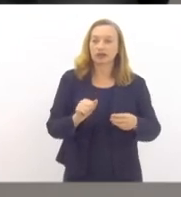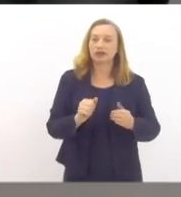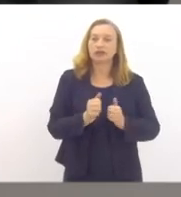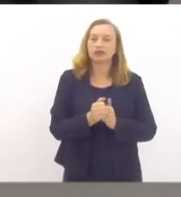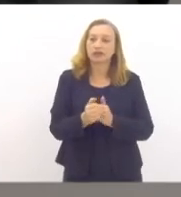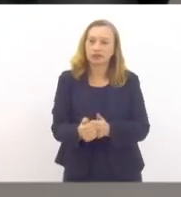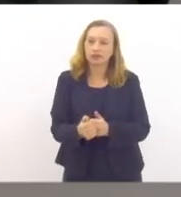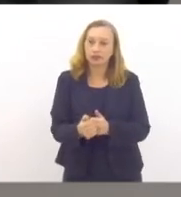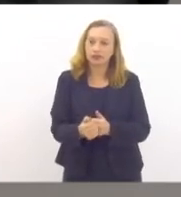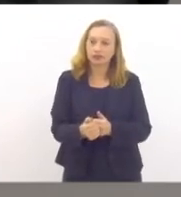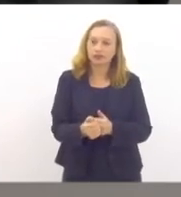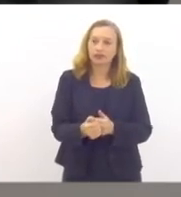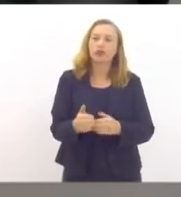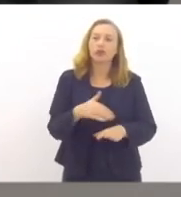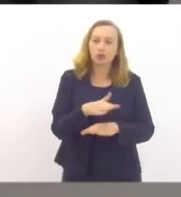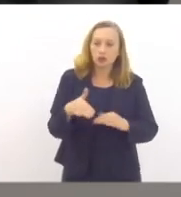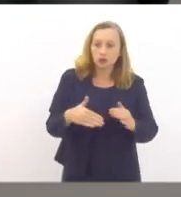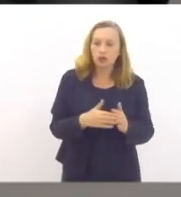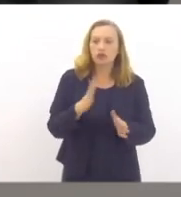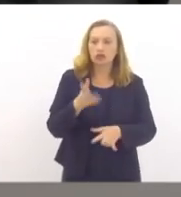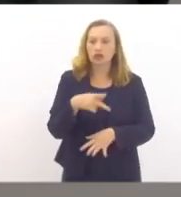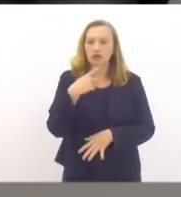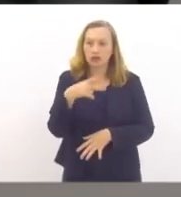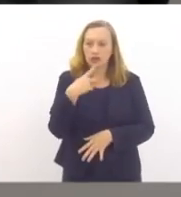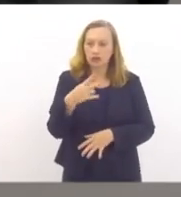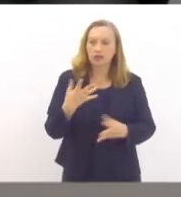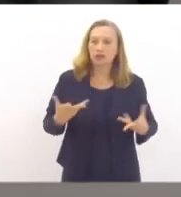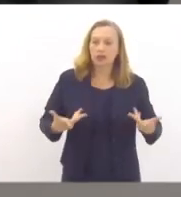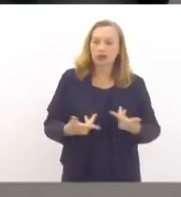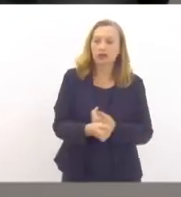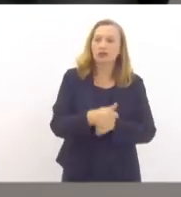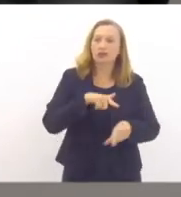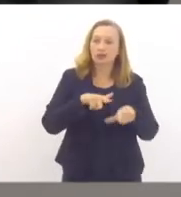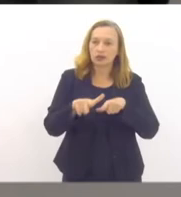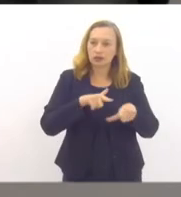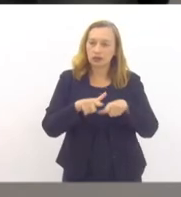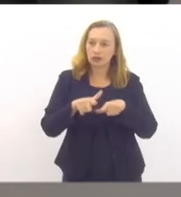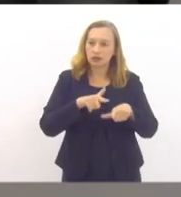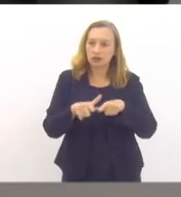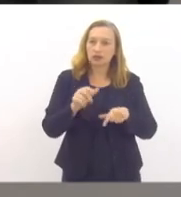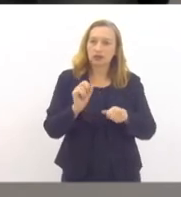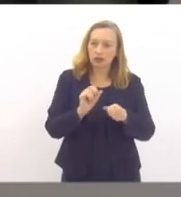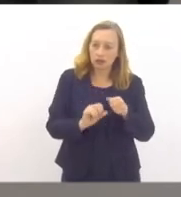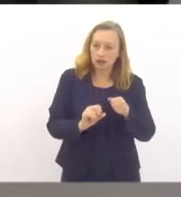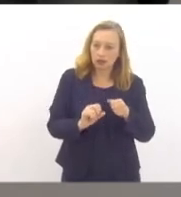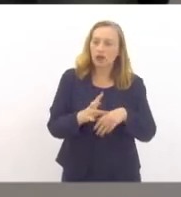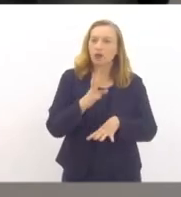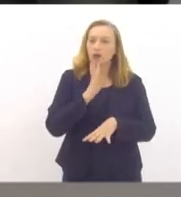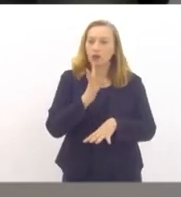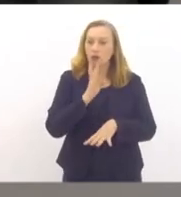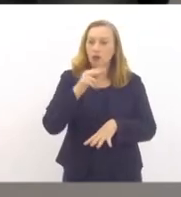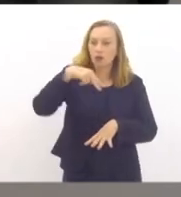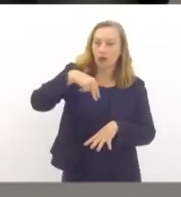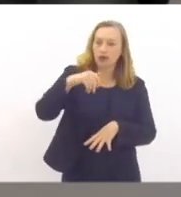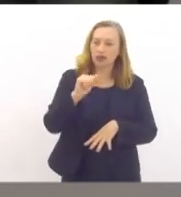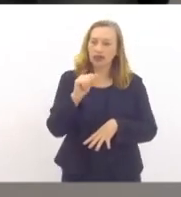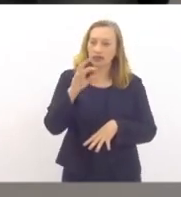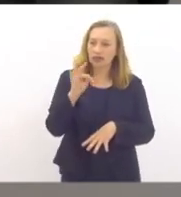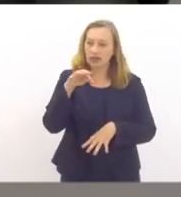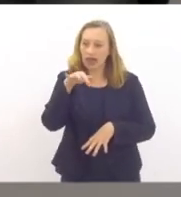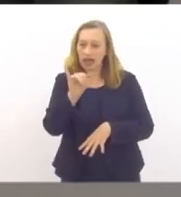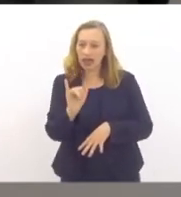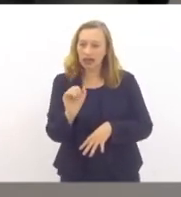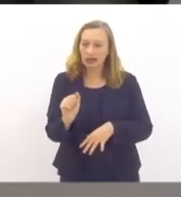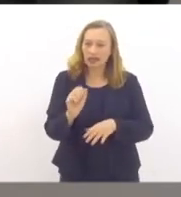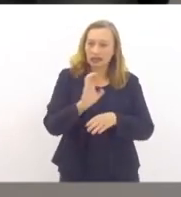reconduzi-la, como todo mundo aqui já falou, pelo excelente trabalho que ela realizou. Conheço Natália desde estagiária